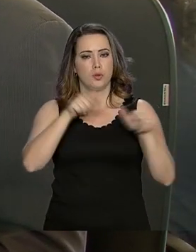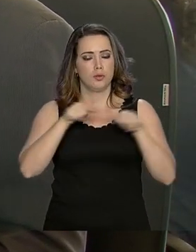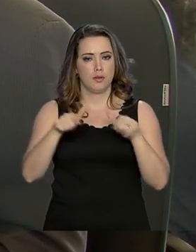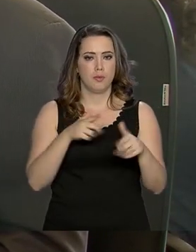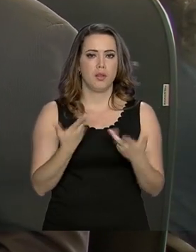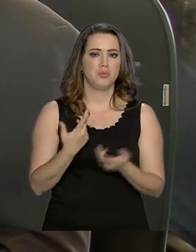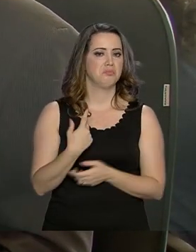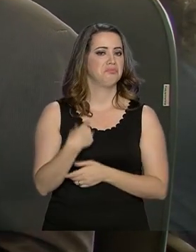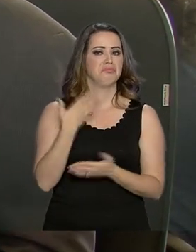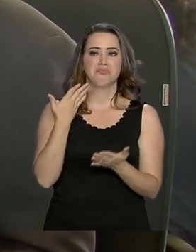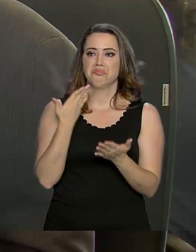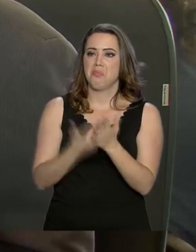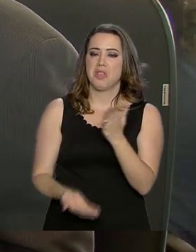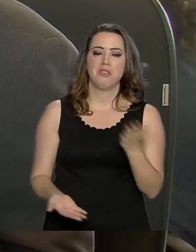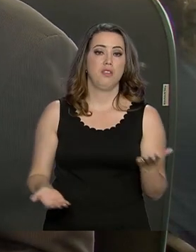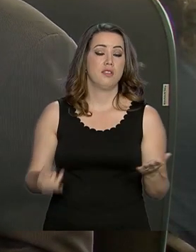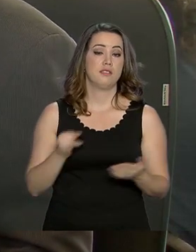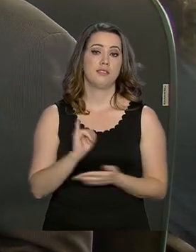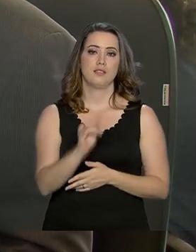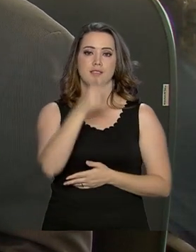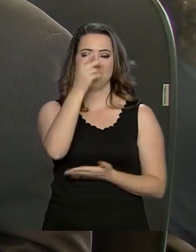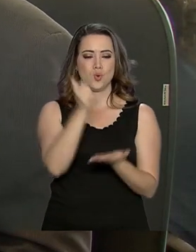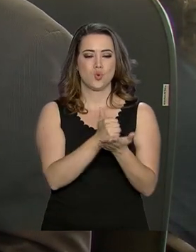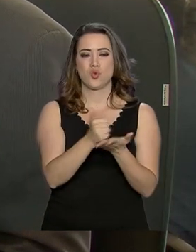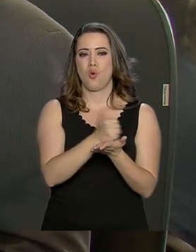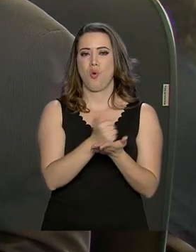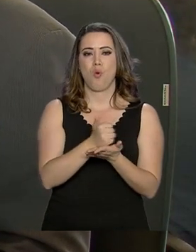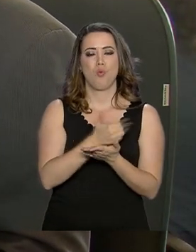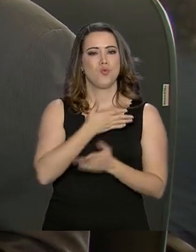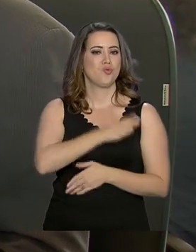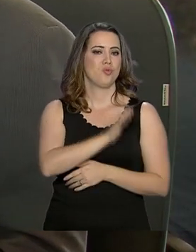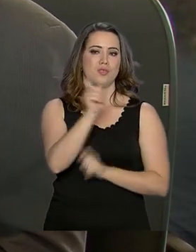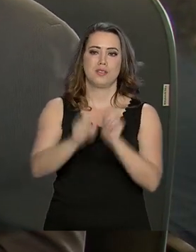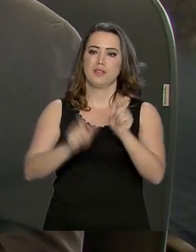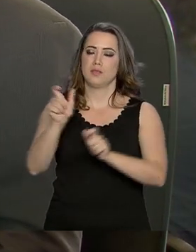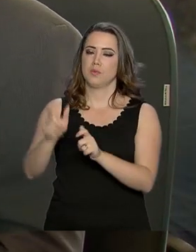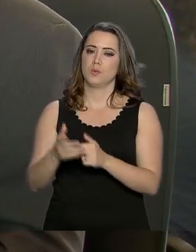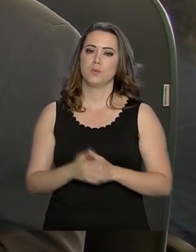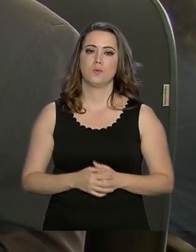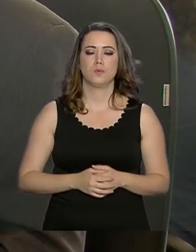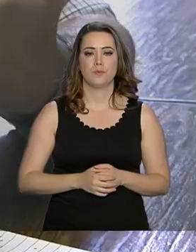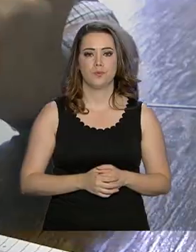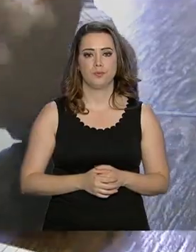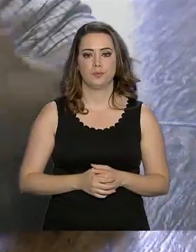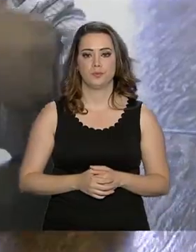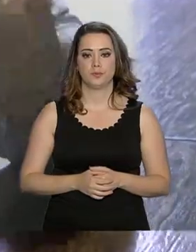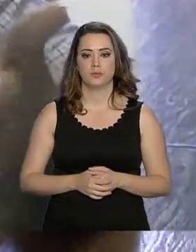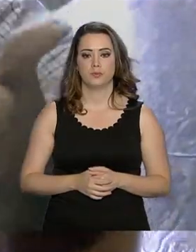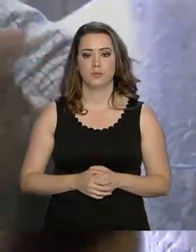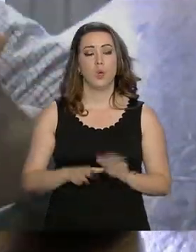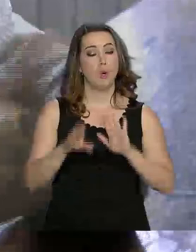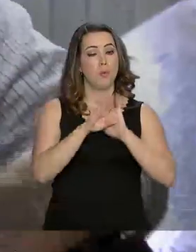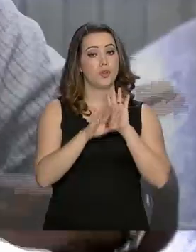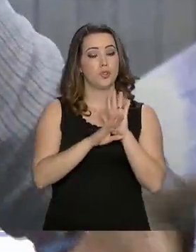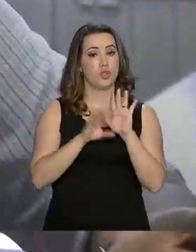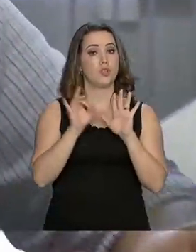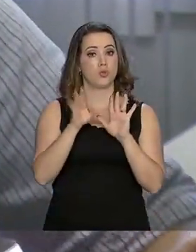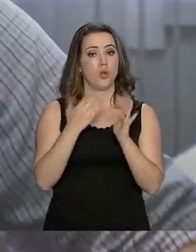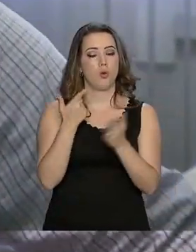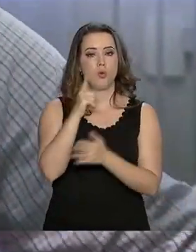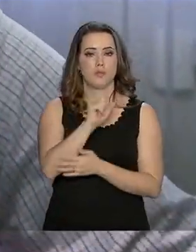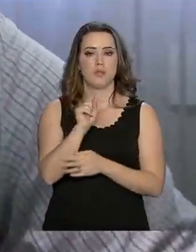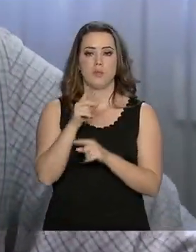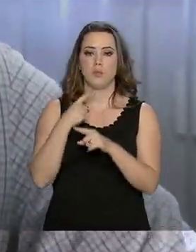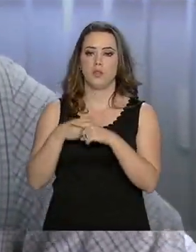podem ir por água abaixo se o jogo não agradar os aficcionados por games o projeto só saiu do papel graças